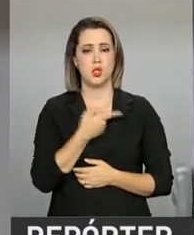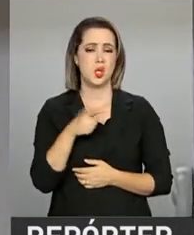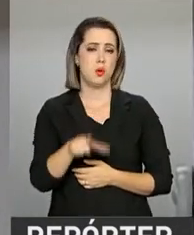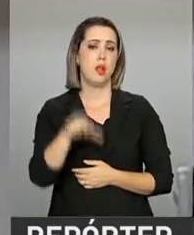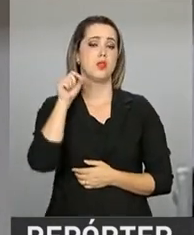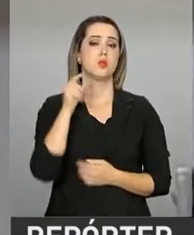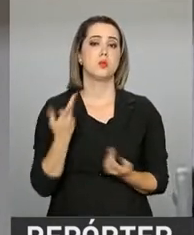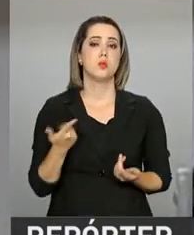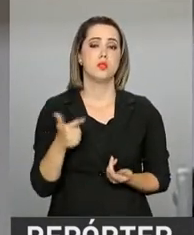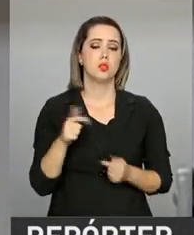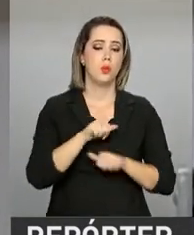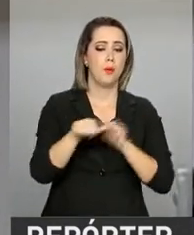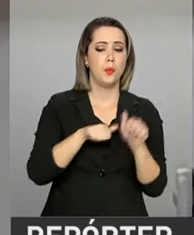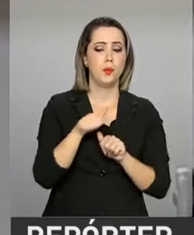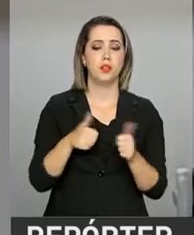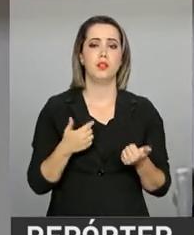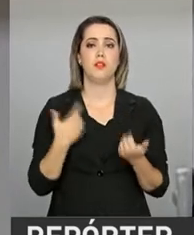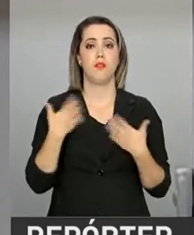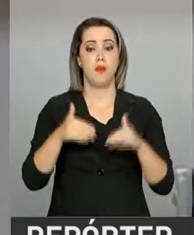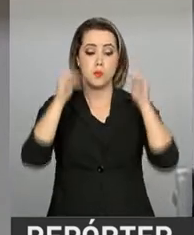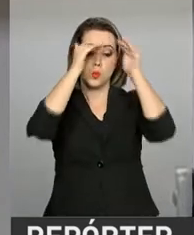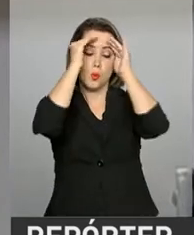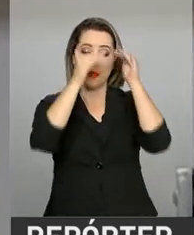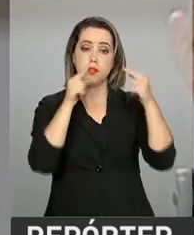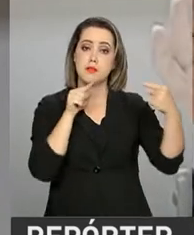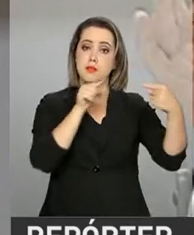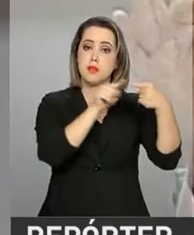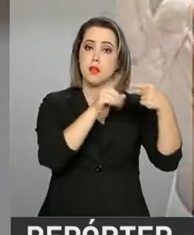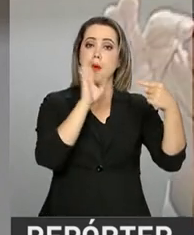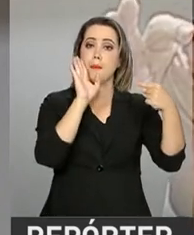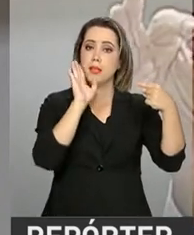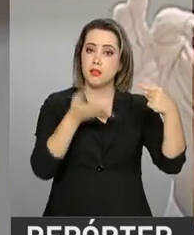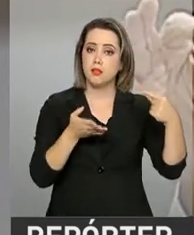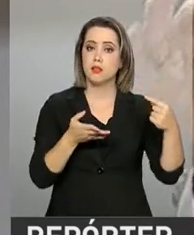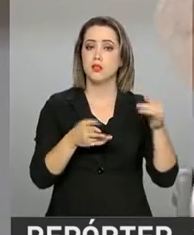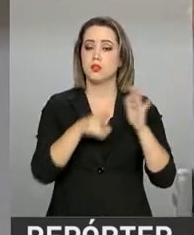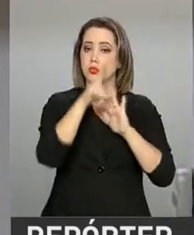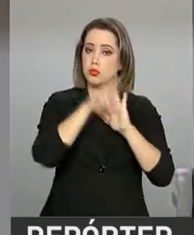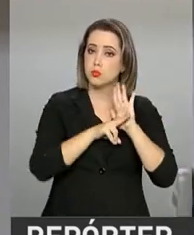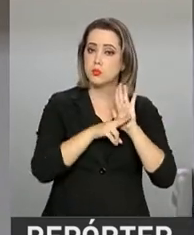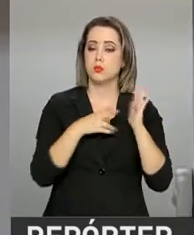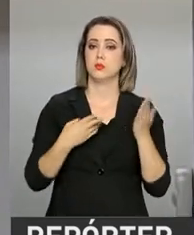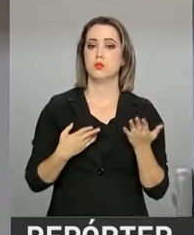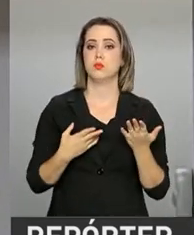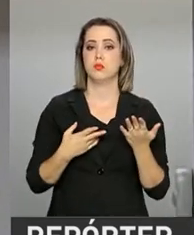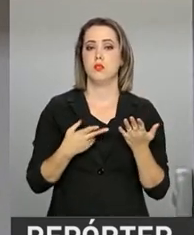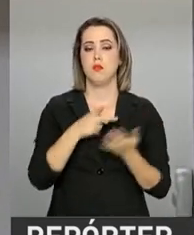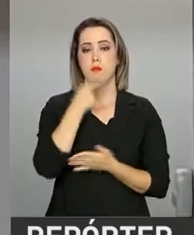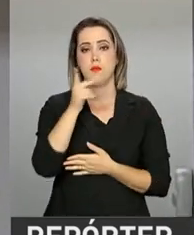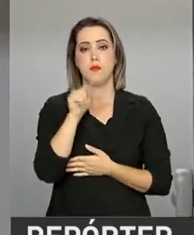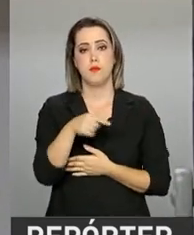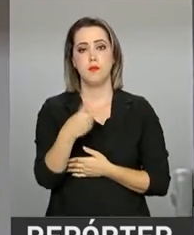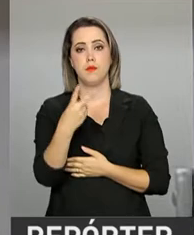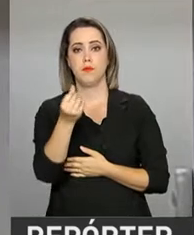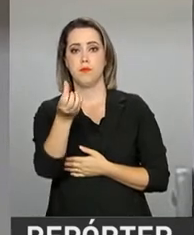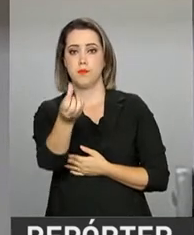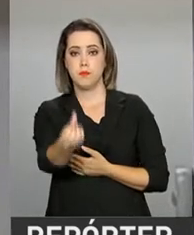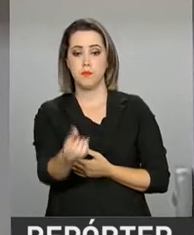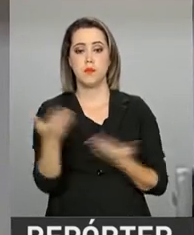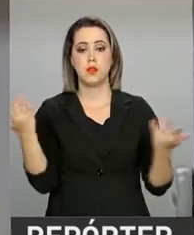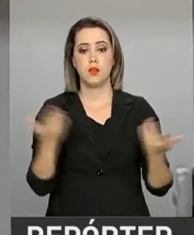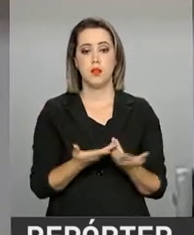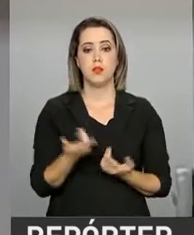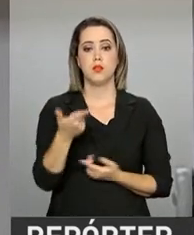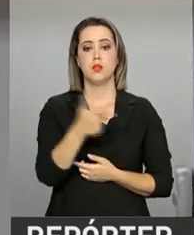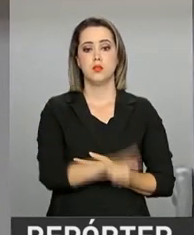será alterada vamos cumprir a meta de resultado primário falavam os 16 e agora